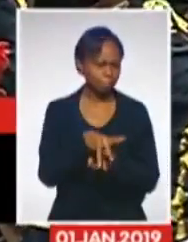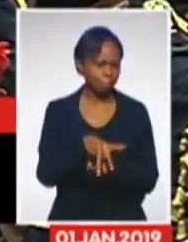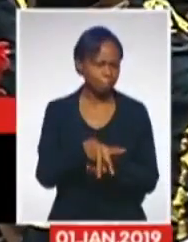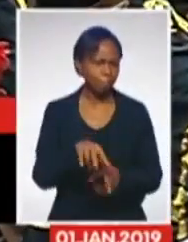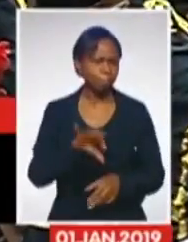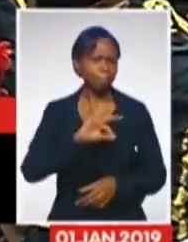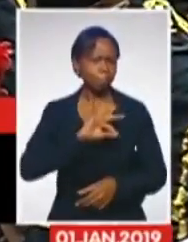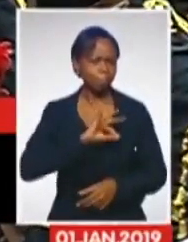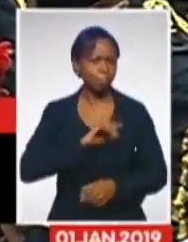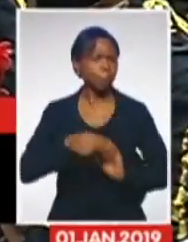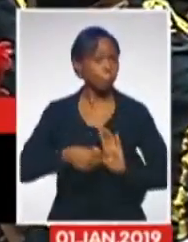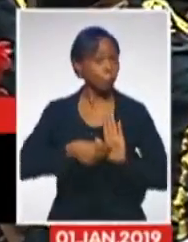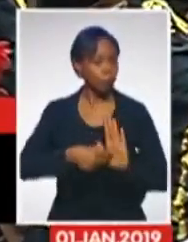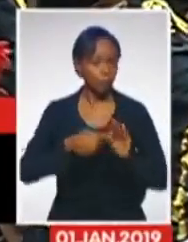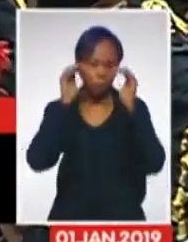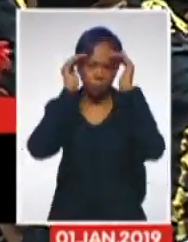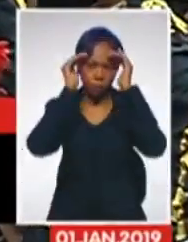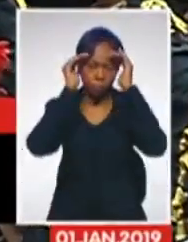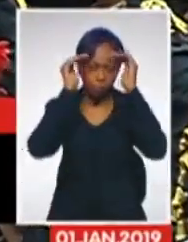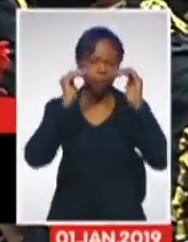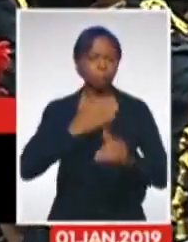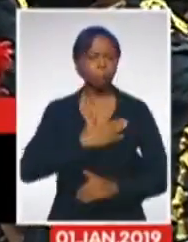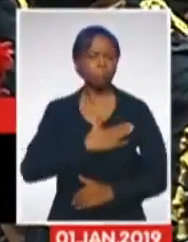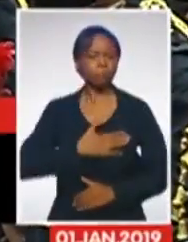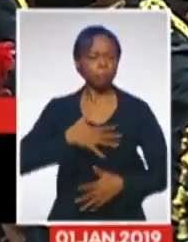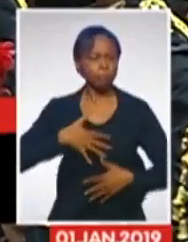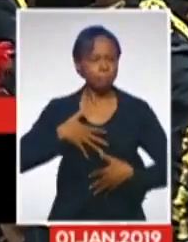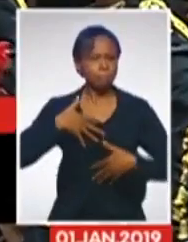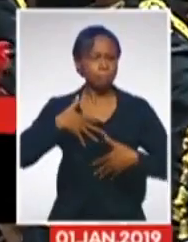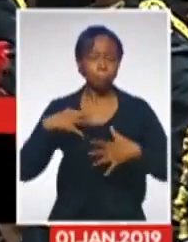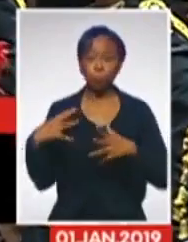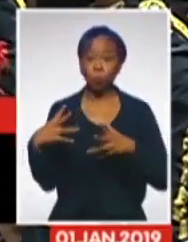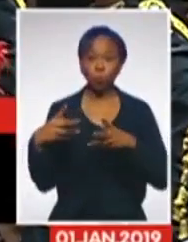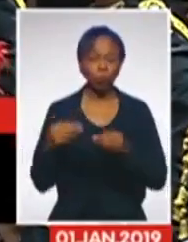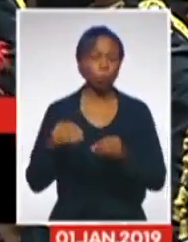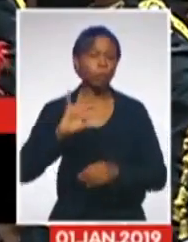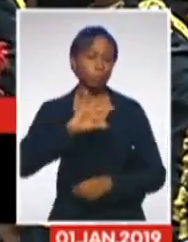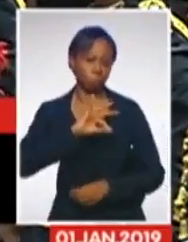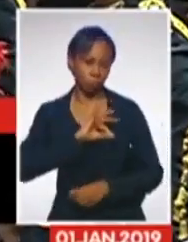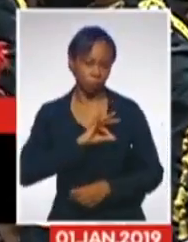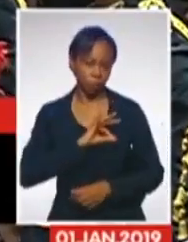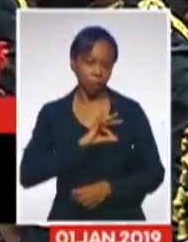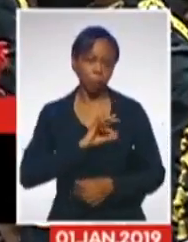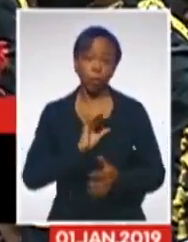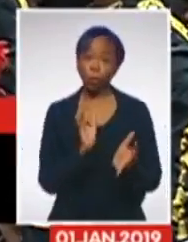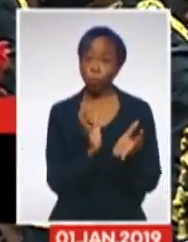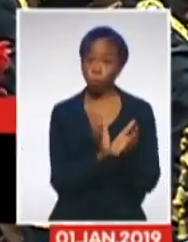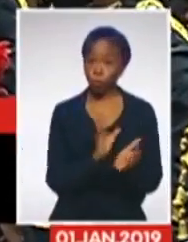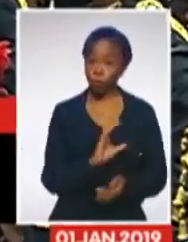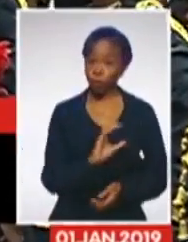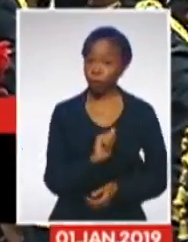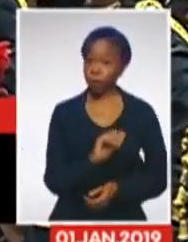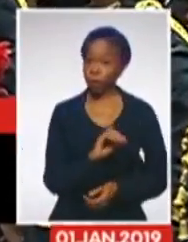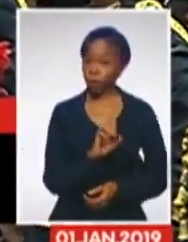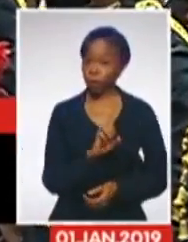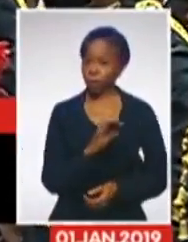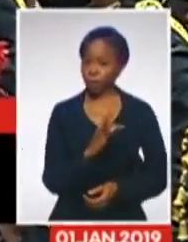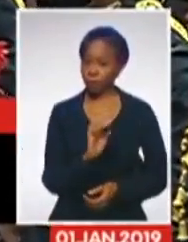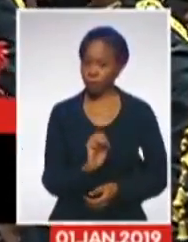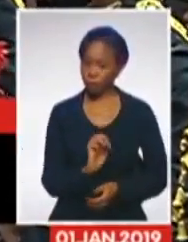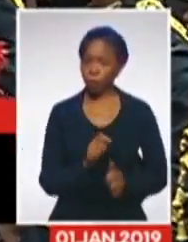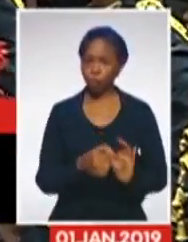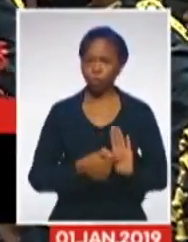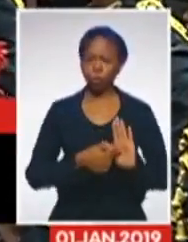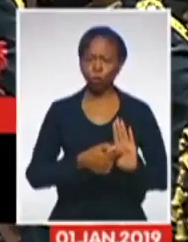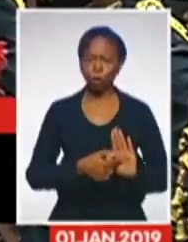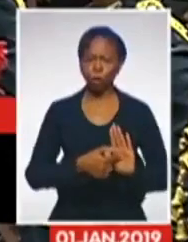de respeito e estima de toda a corporação. Os cadetes formam uma cúpula de aço,